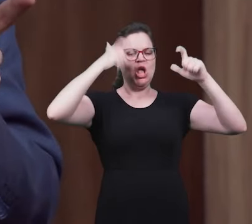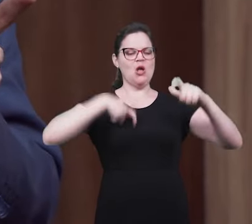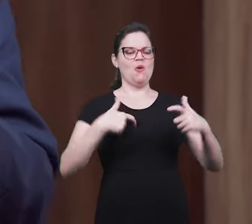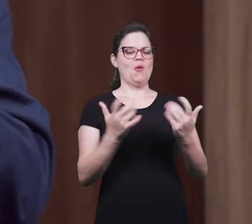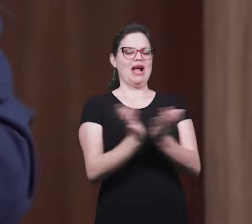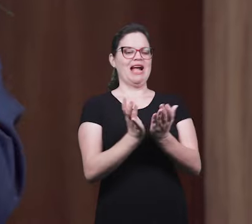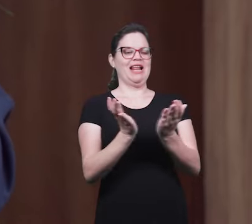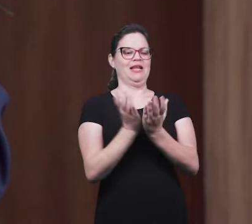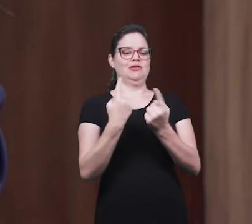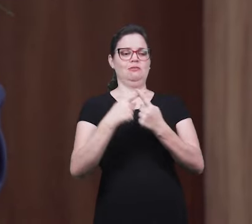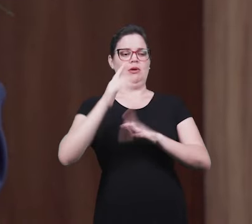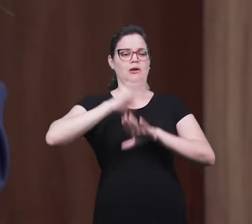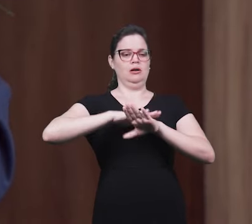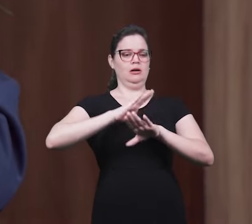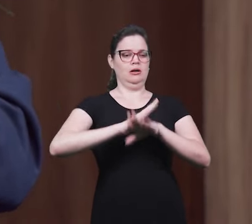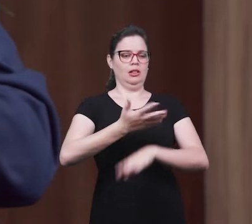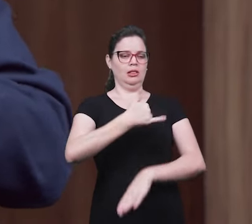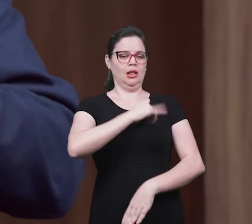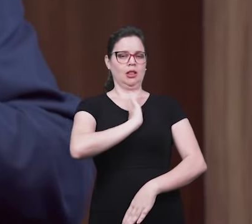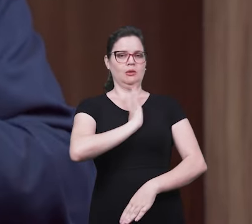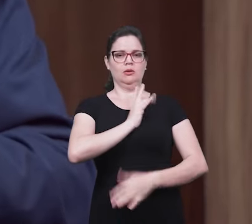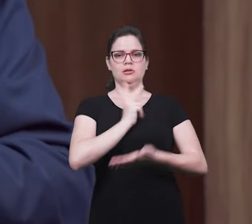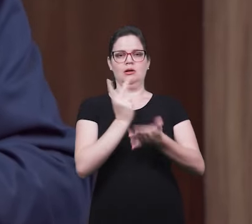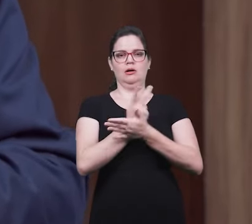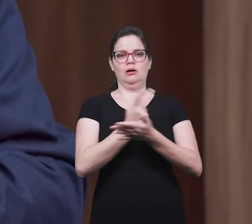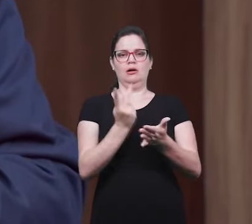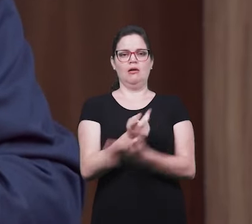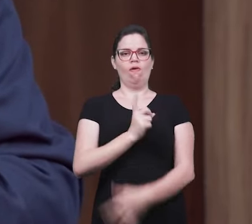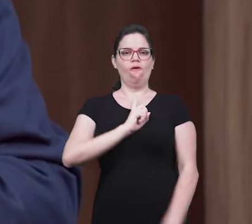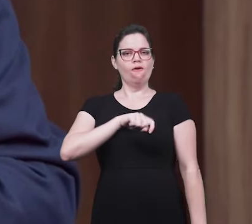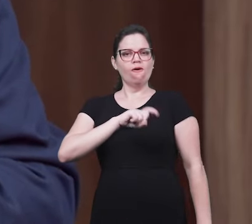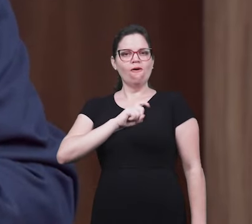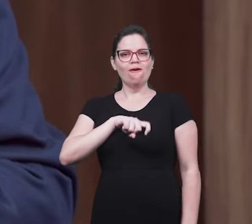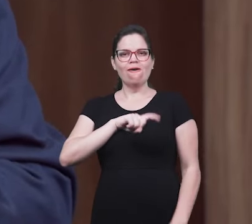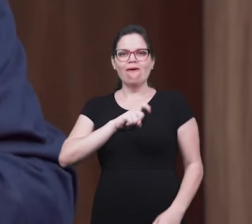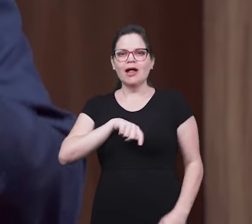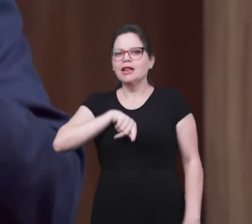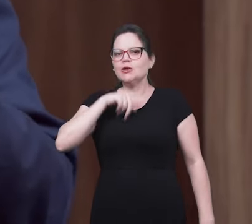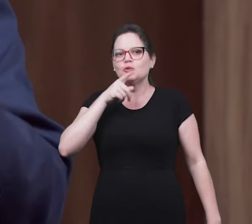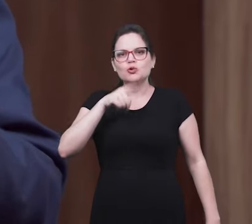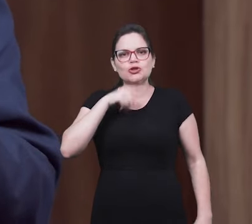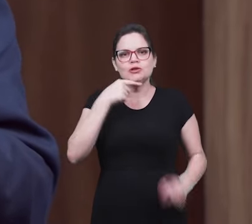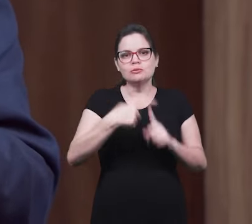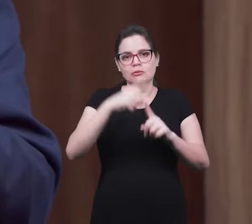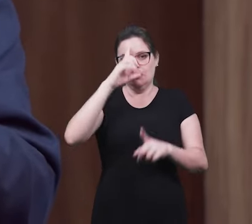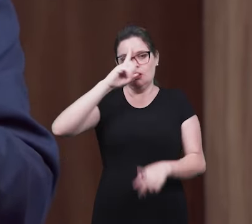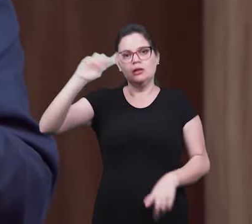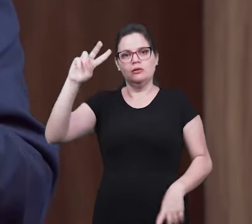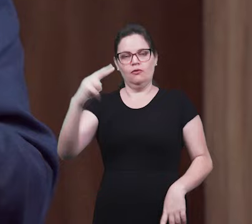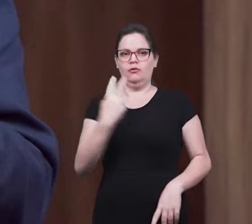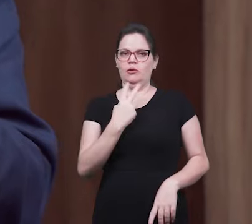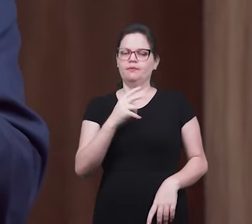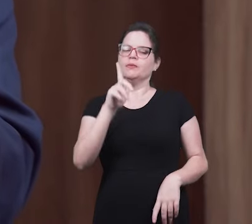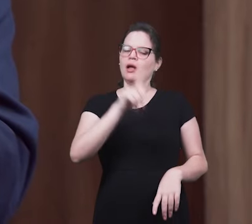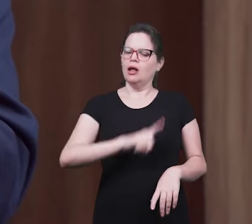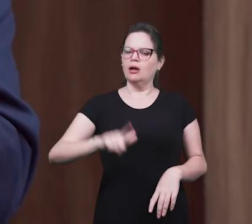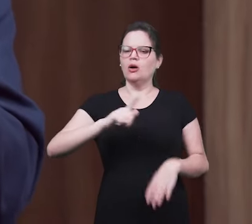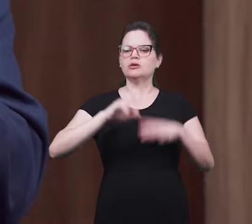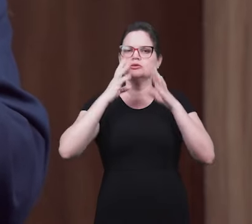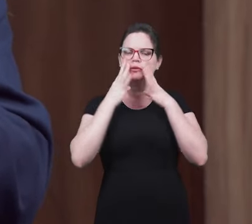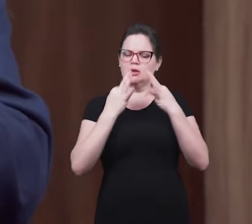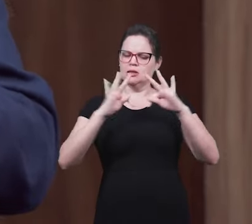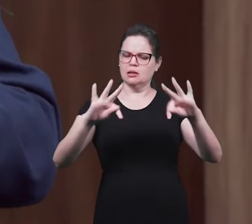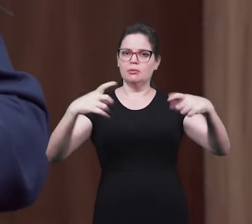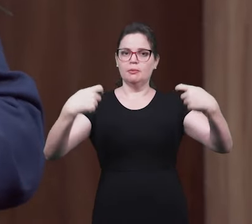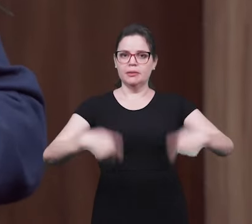tão somente. É claro que o testemunho público é indispensável. Não adianta também